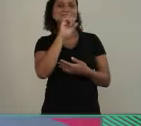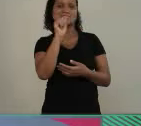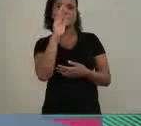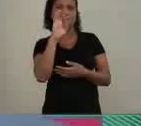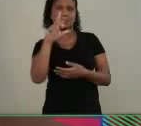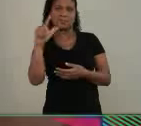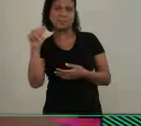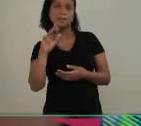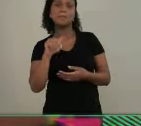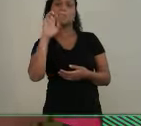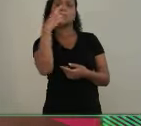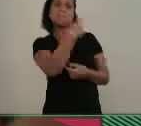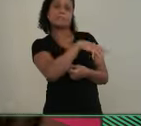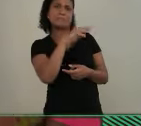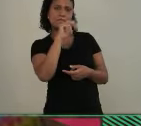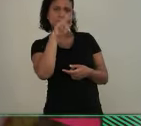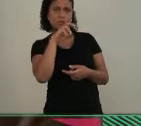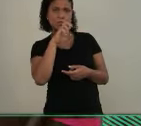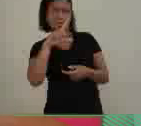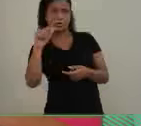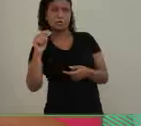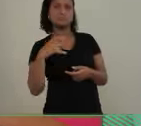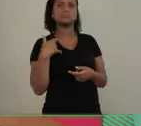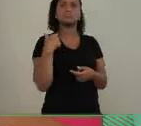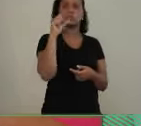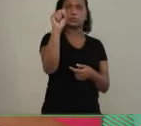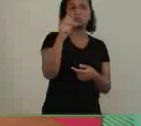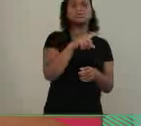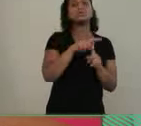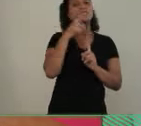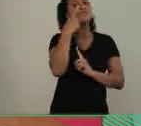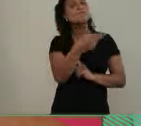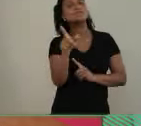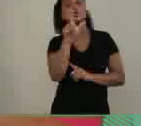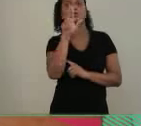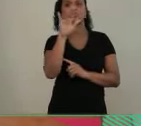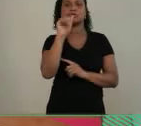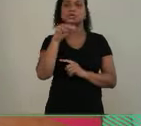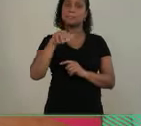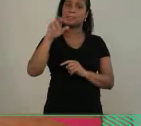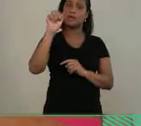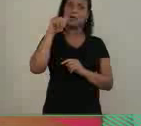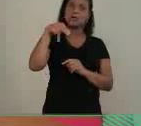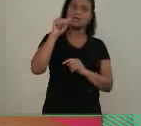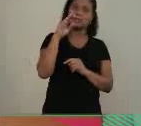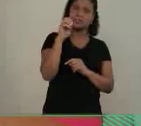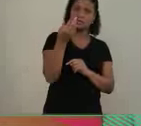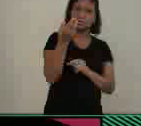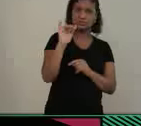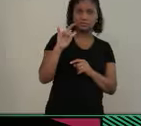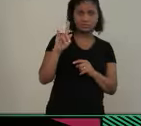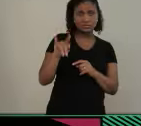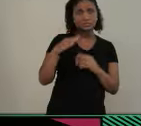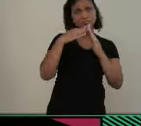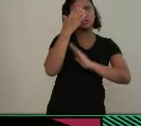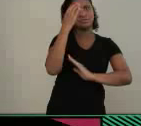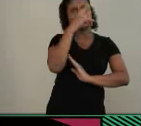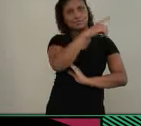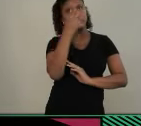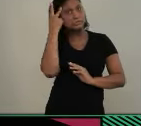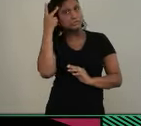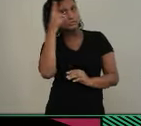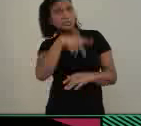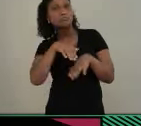conhecer Isabela, mãe de Manuela, de 8 anos, visitar a casa de Lúcia, mãe de Ana Beatriz, em Niterói. Em São Paulo,